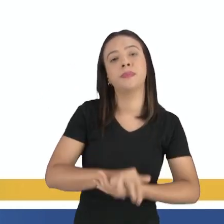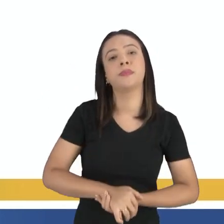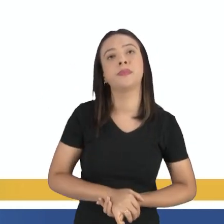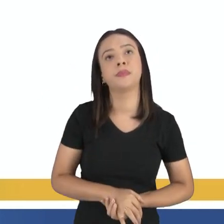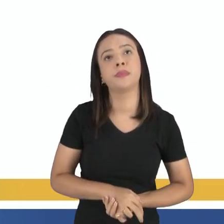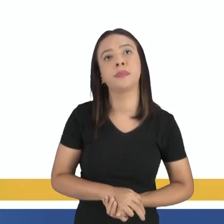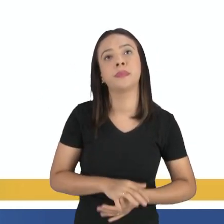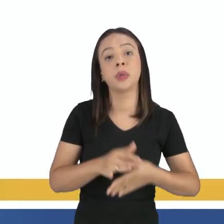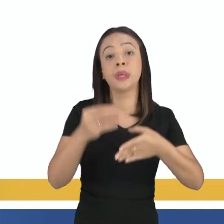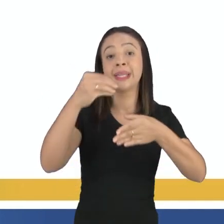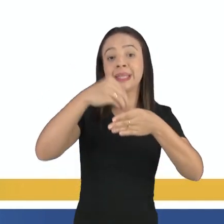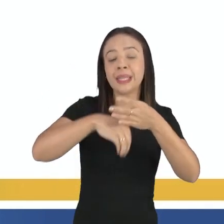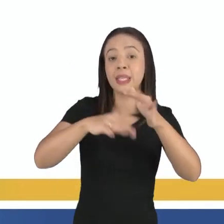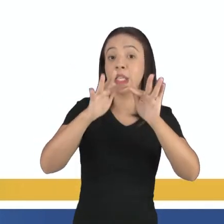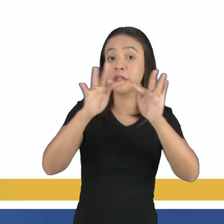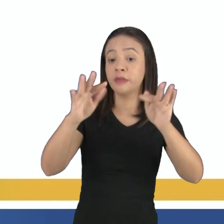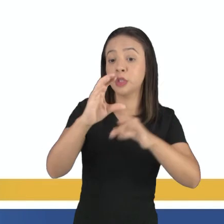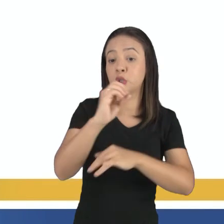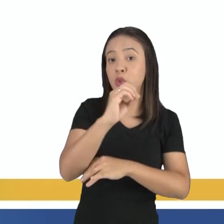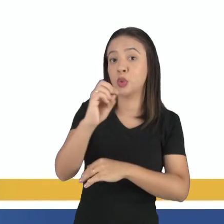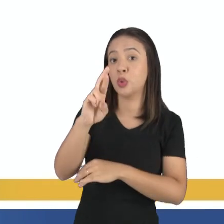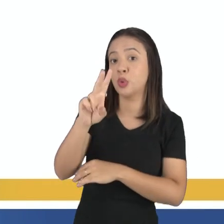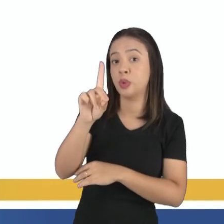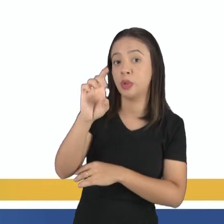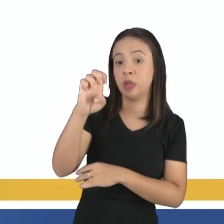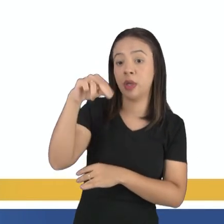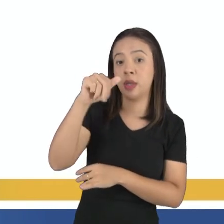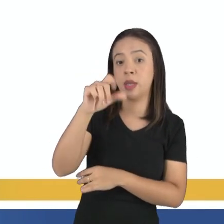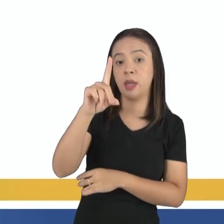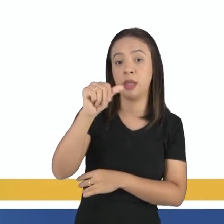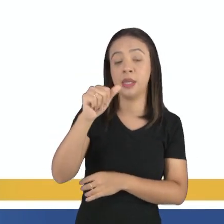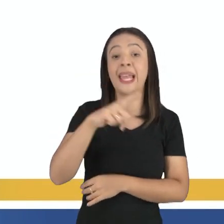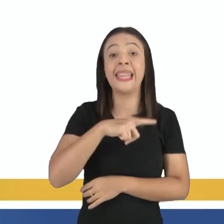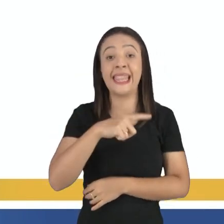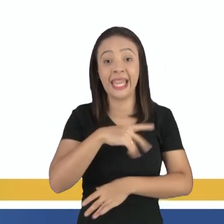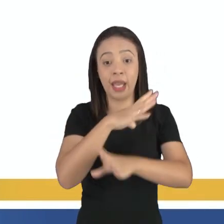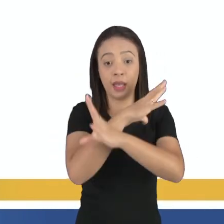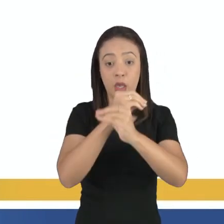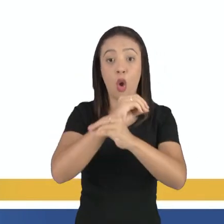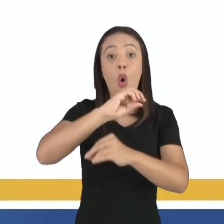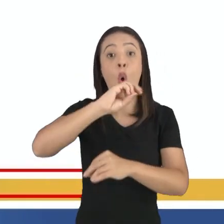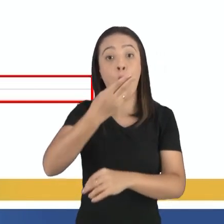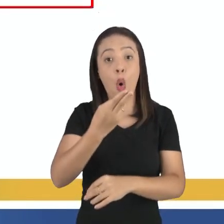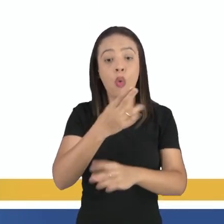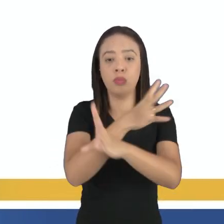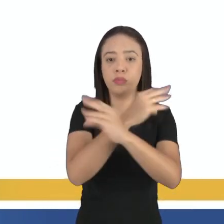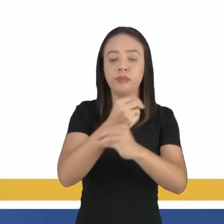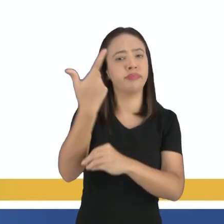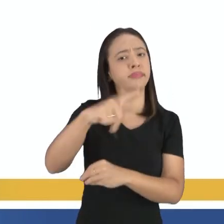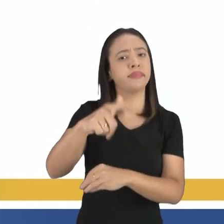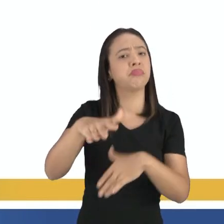aí, dentro das orações coordenadas, ela é sindética ou assindética?